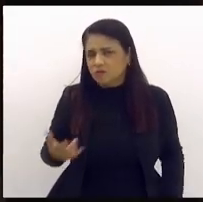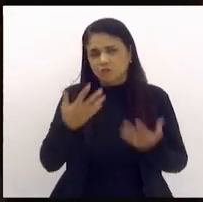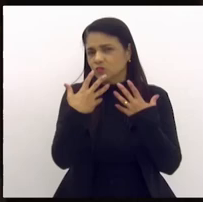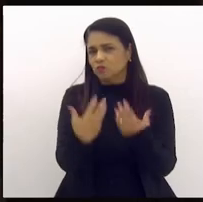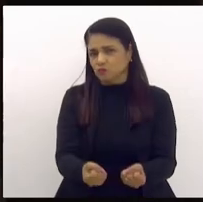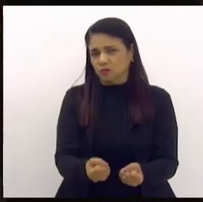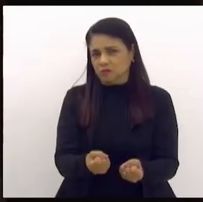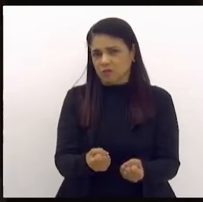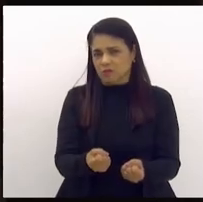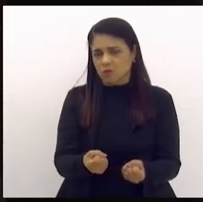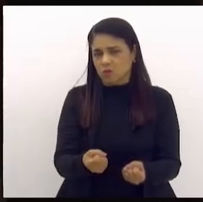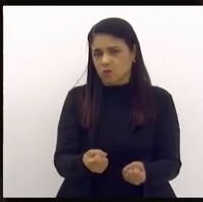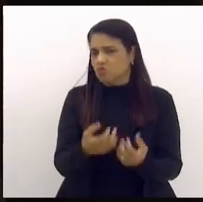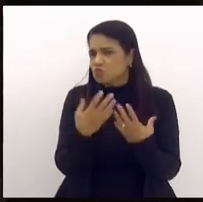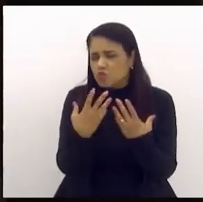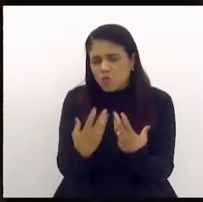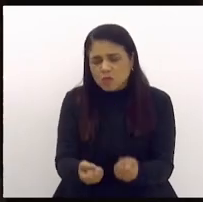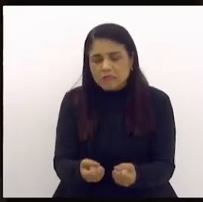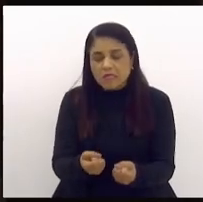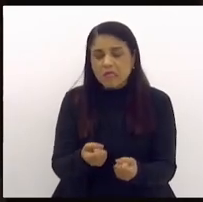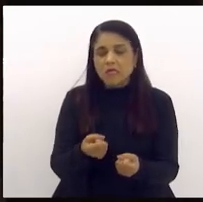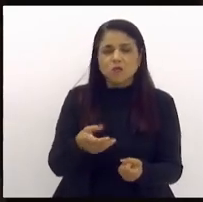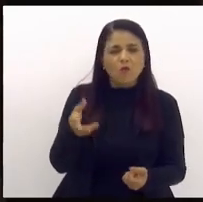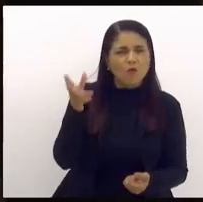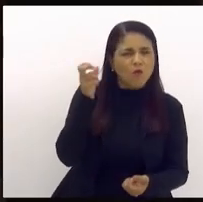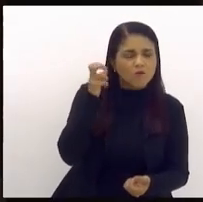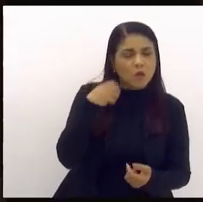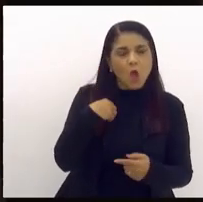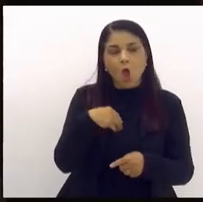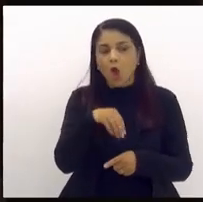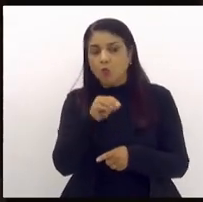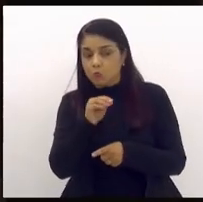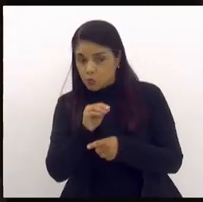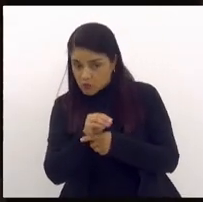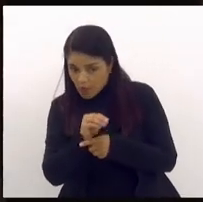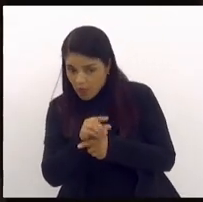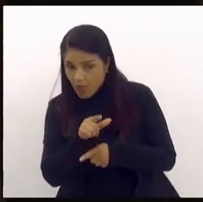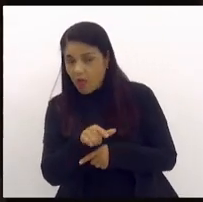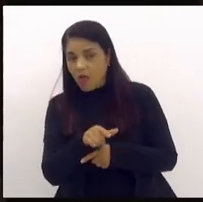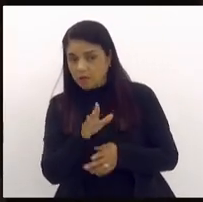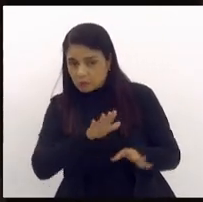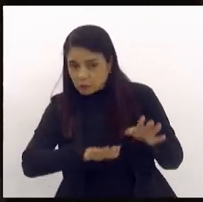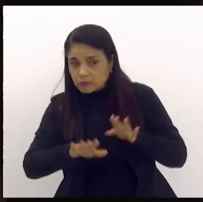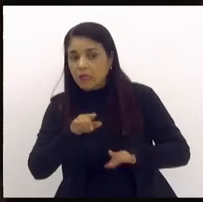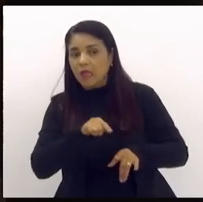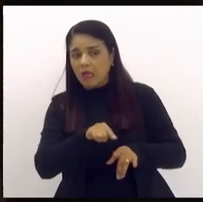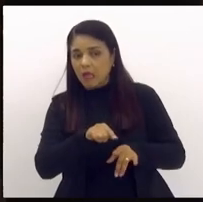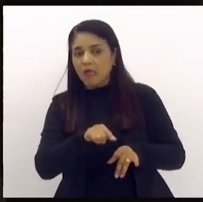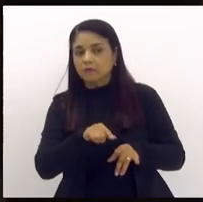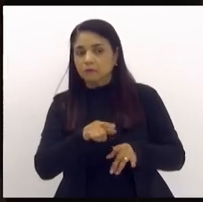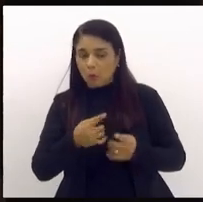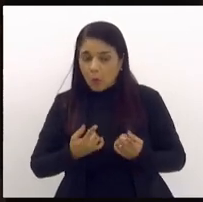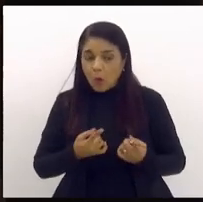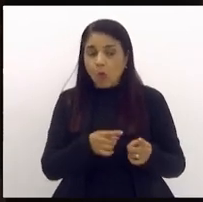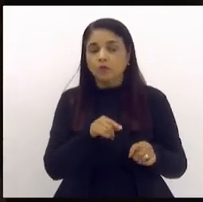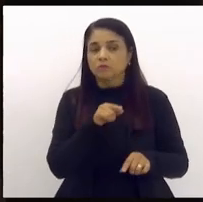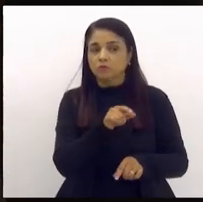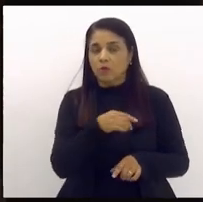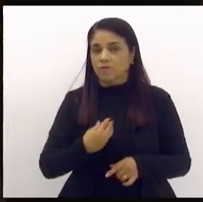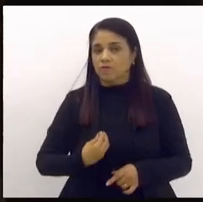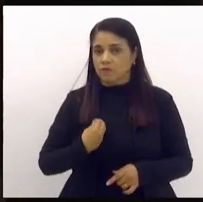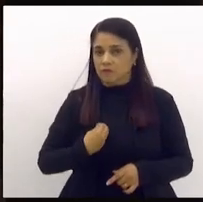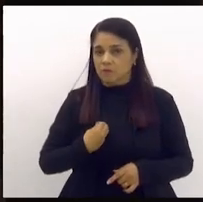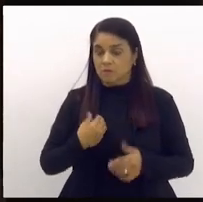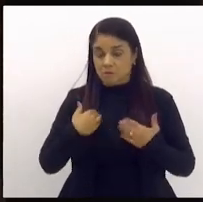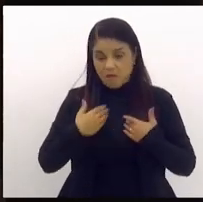Inaceitável o que a gente tem escutado por aí. Cuidado, estão armando... Pode armar, pode armar. Minha vida é um livro aberto. Se quiser, eu me